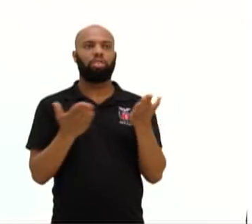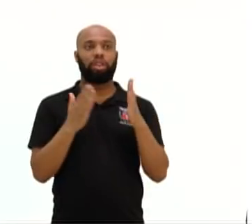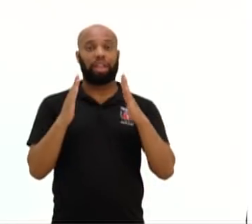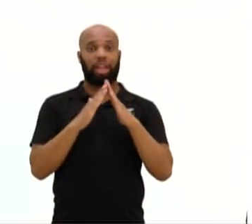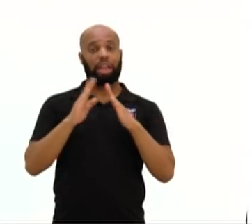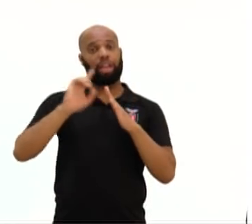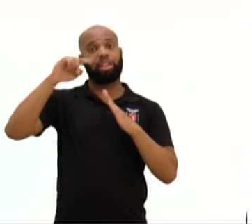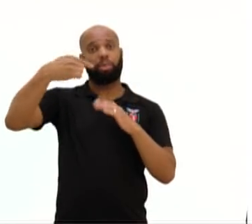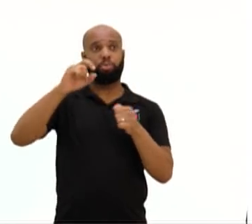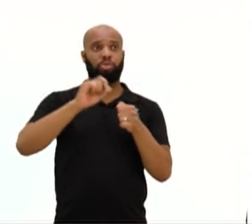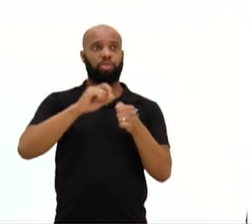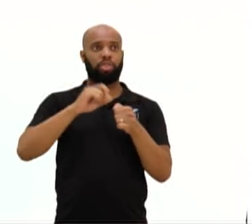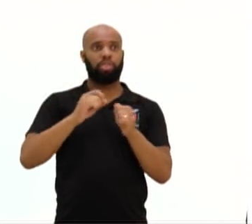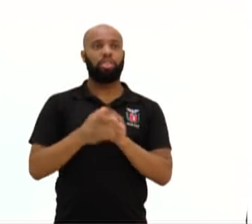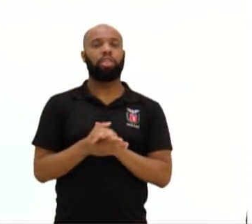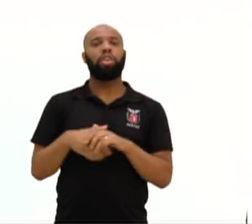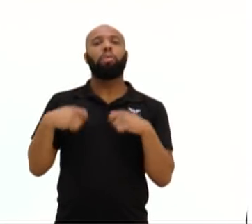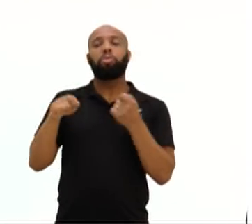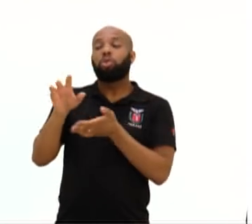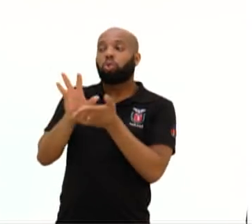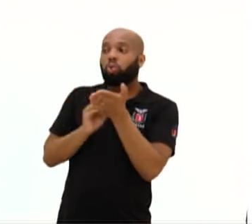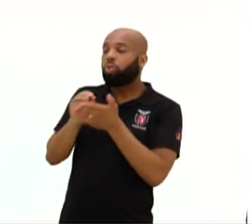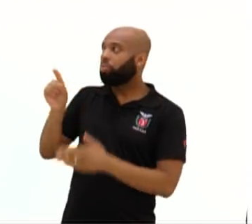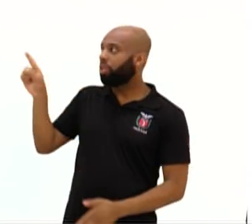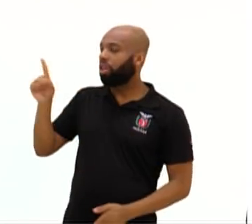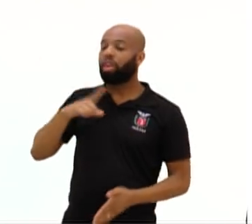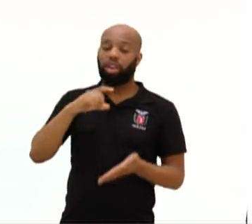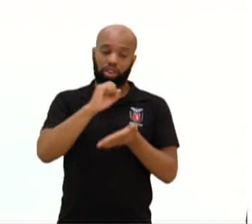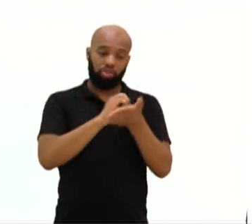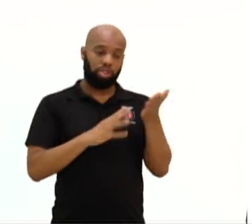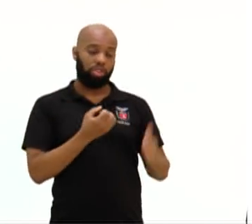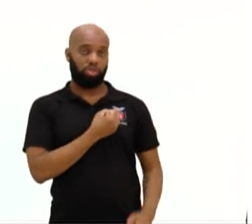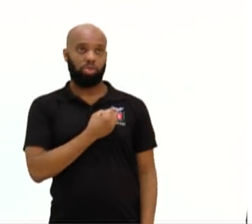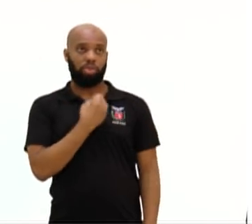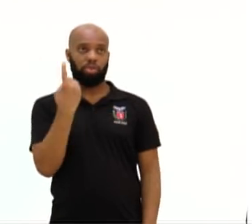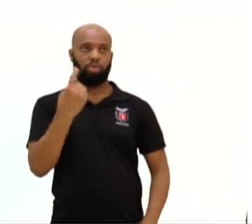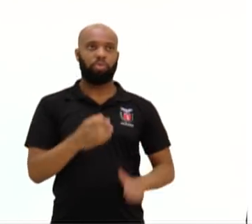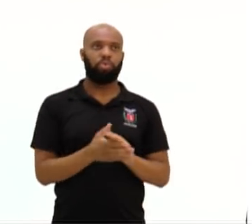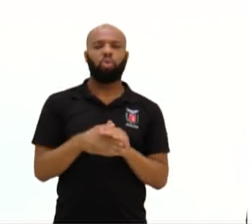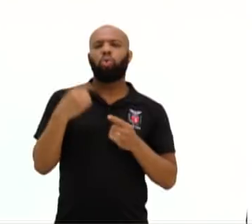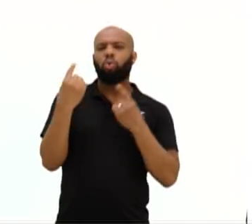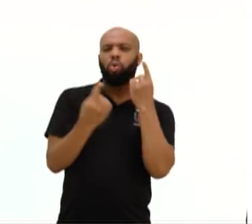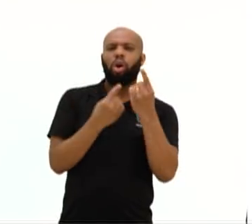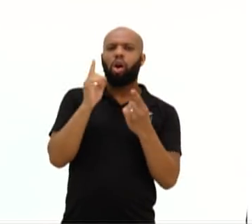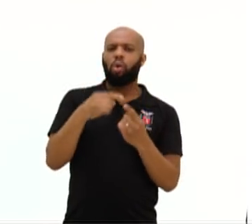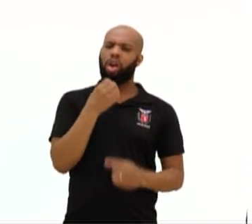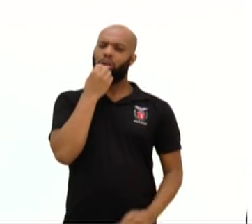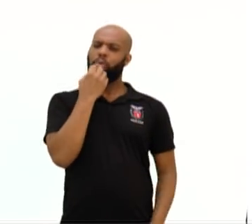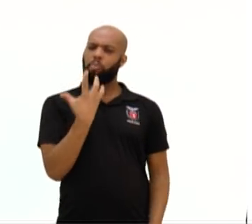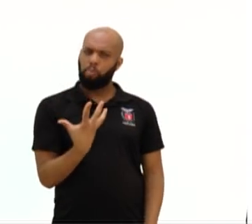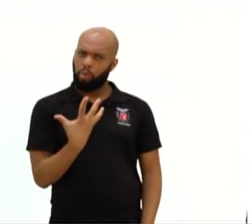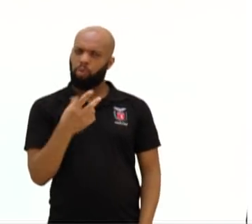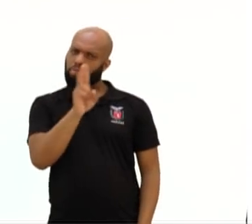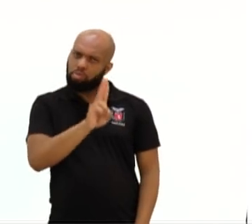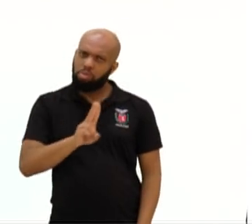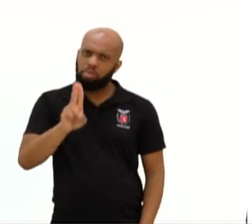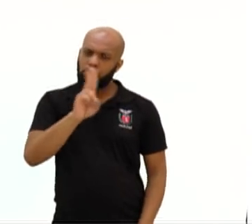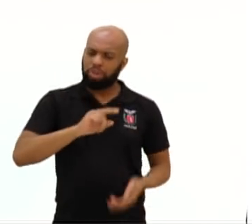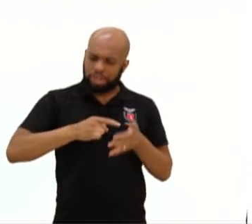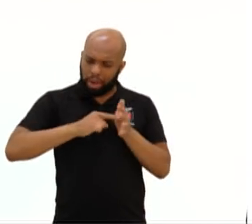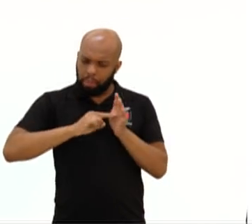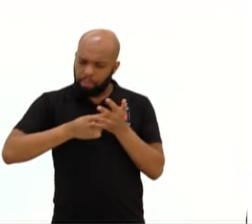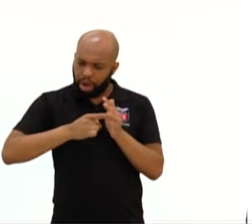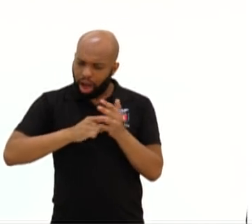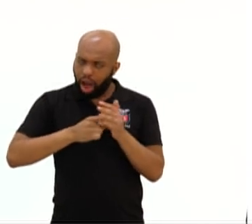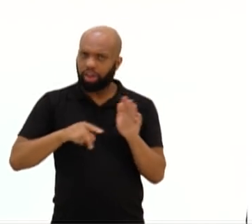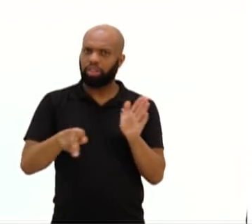casa. Copiem lá. Atividade número 1. Quais são as vantagens de se usar máquinas